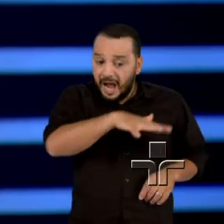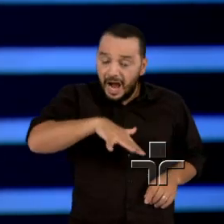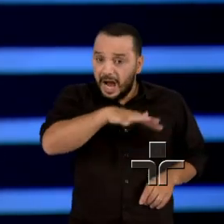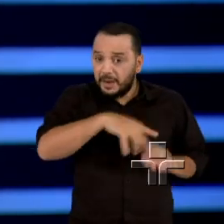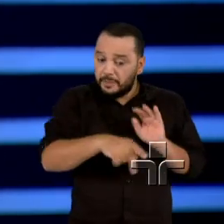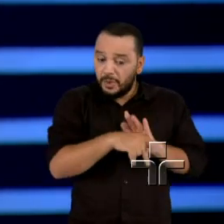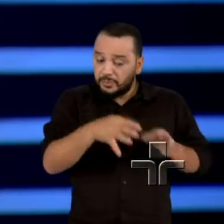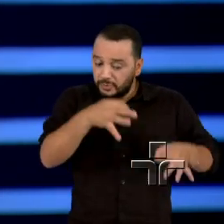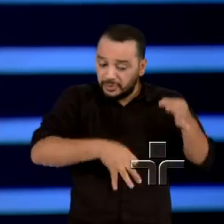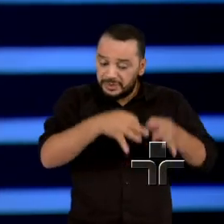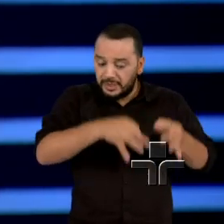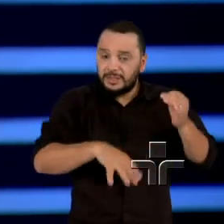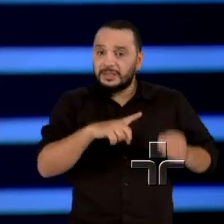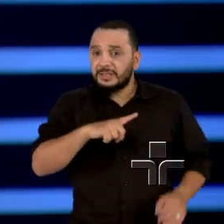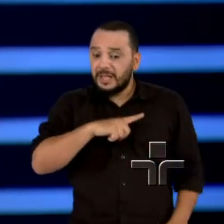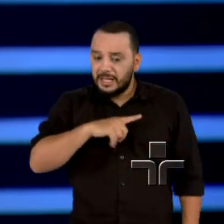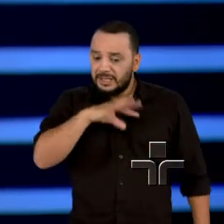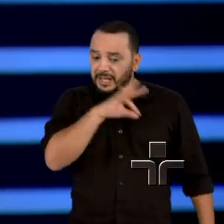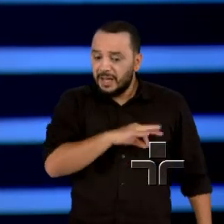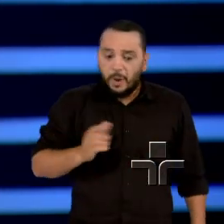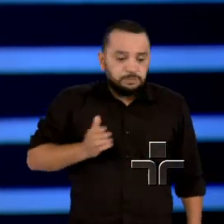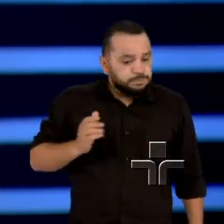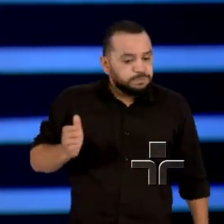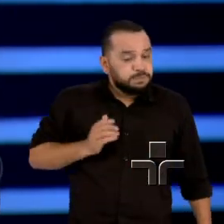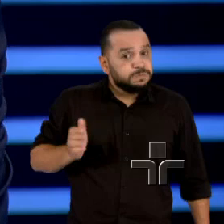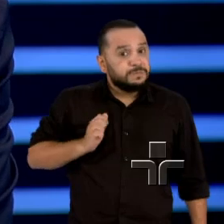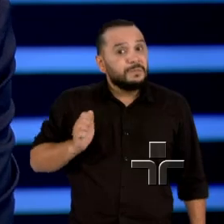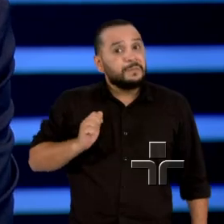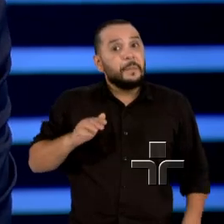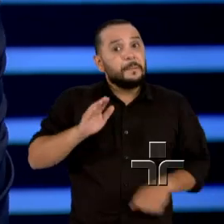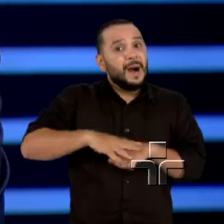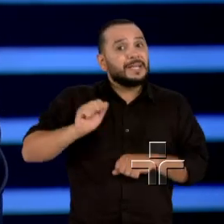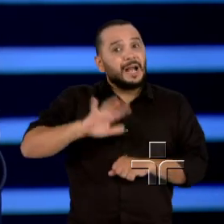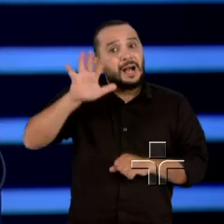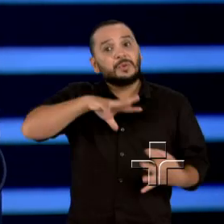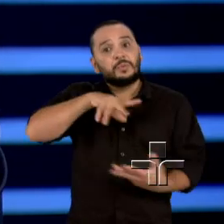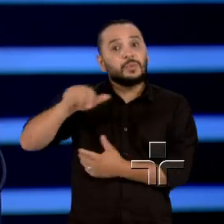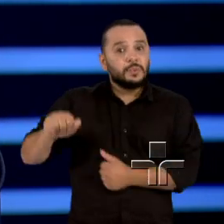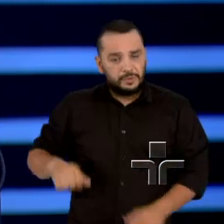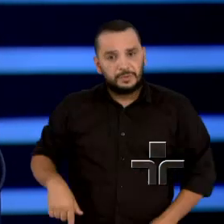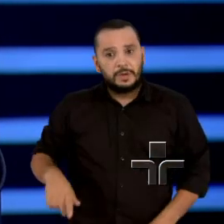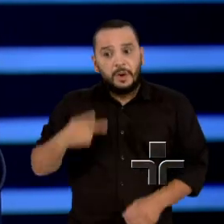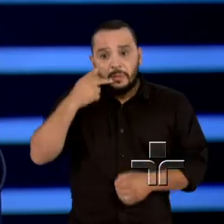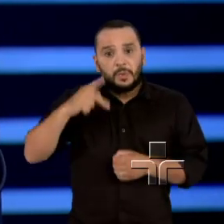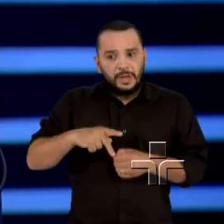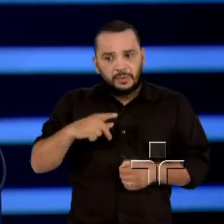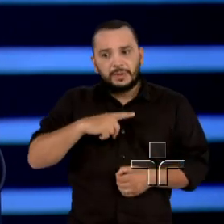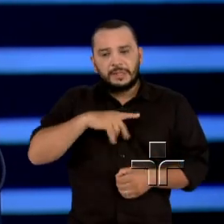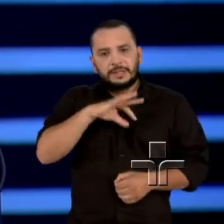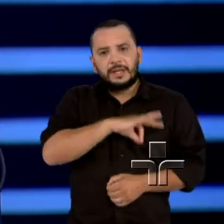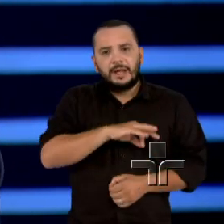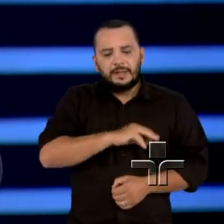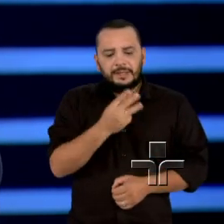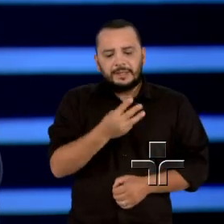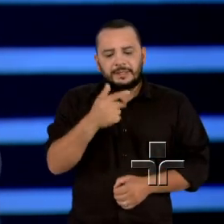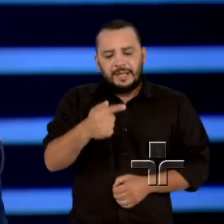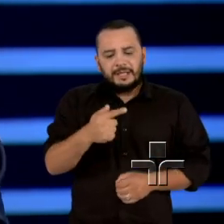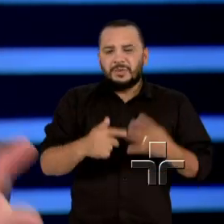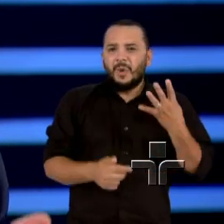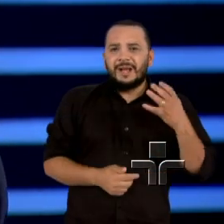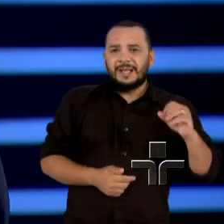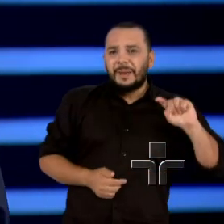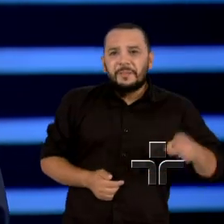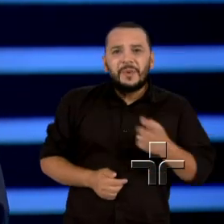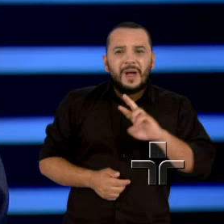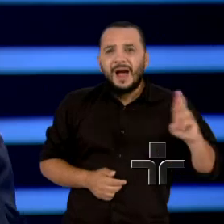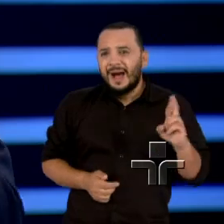um dos judiciários mais caros do mundo, tá certo? Um procurador ganha em média 37, 40 mil reais por mês, isso é uma